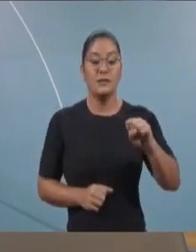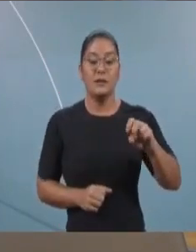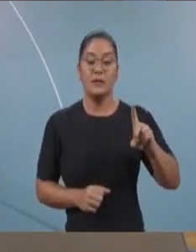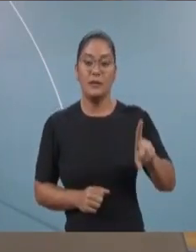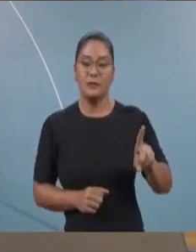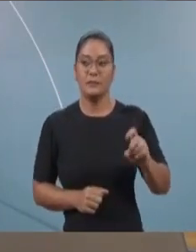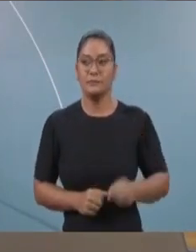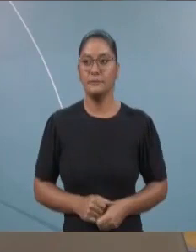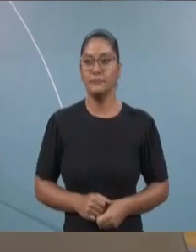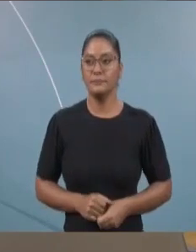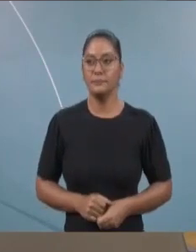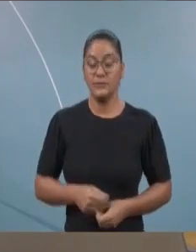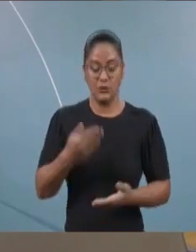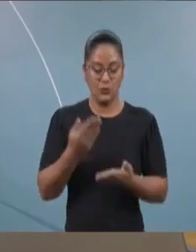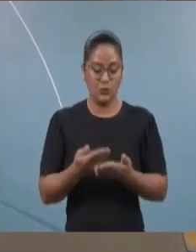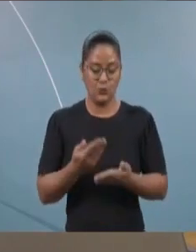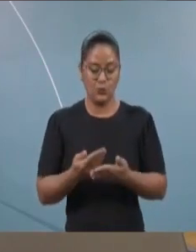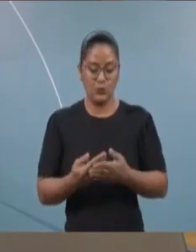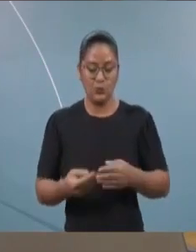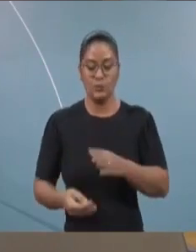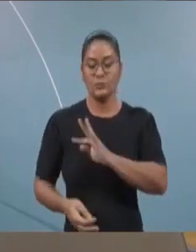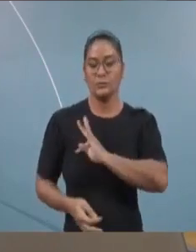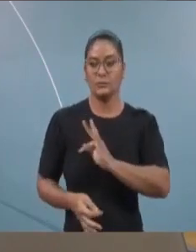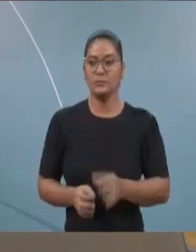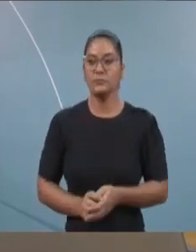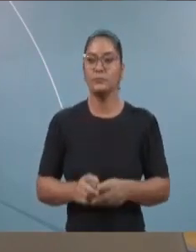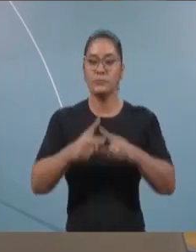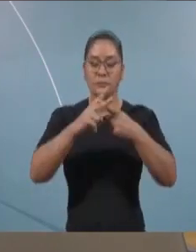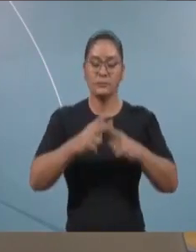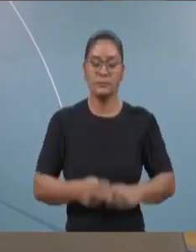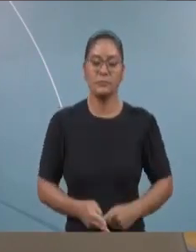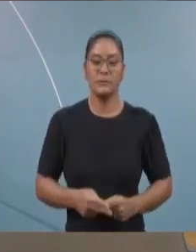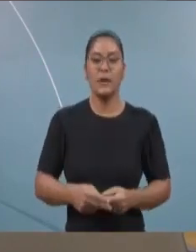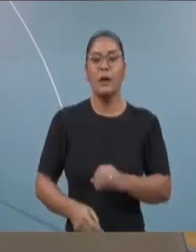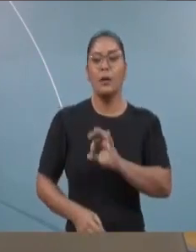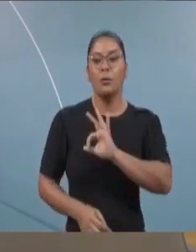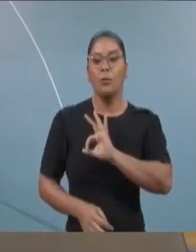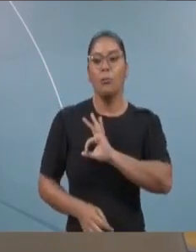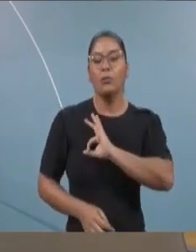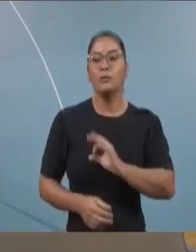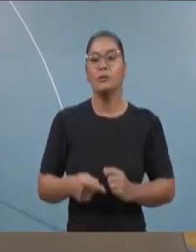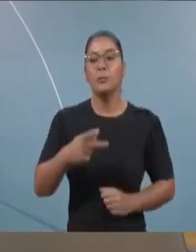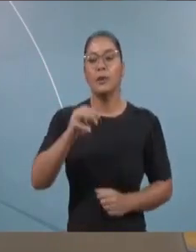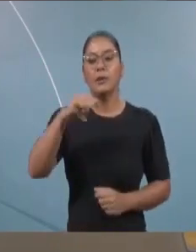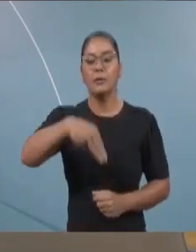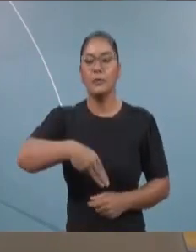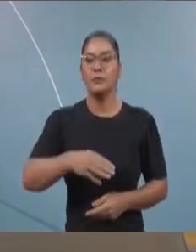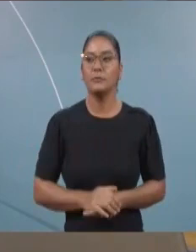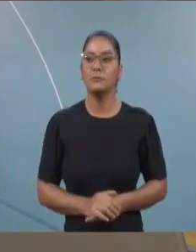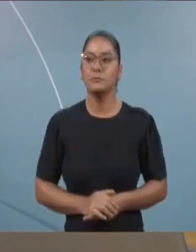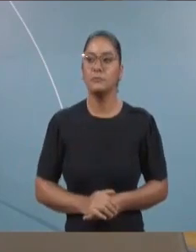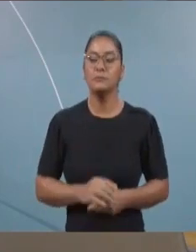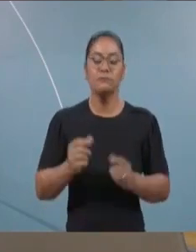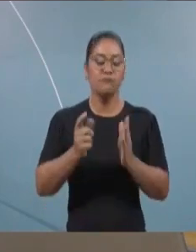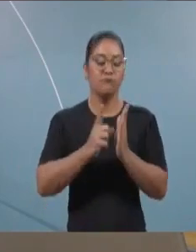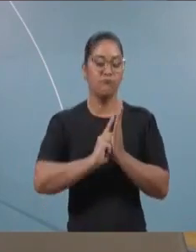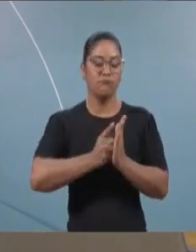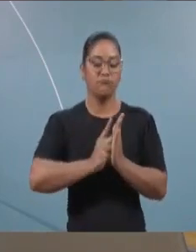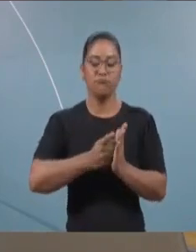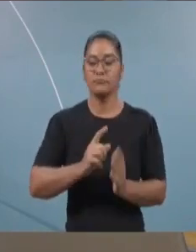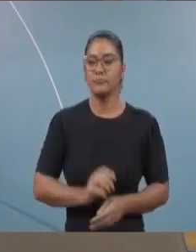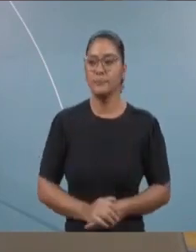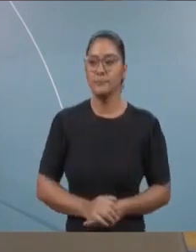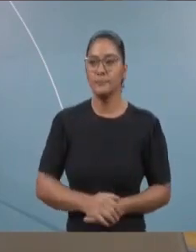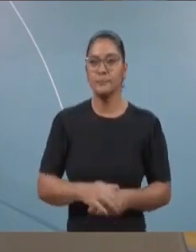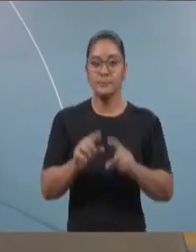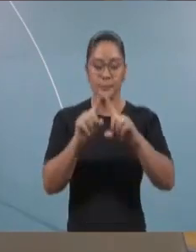seja realizado o Instituto técnico posterior reforma do Centro Clínico da Polícia Militar de Rio Grande do Norte localizado no bairro do alicrim projeto de lei